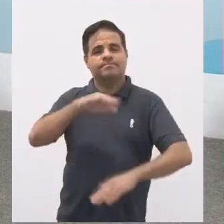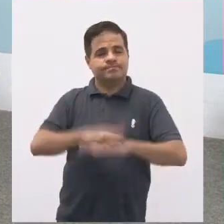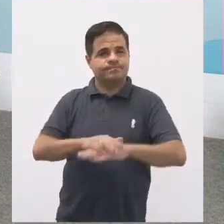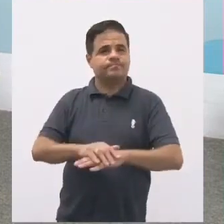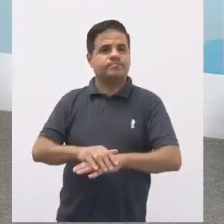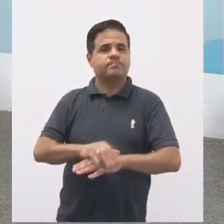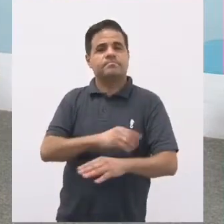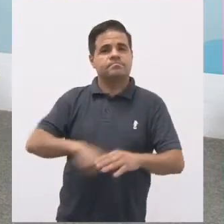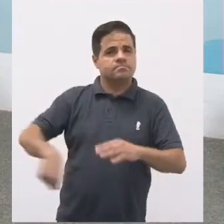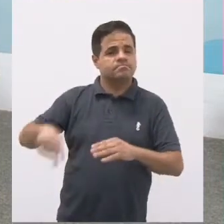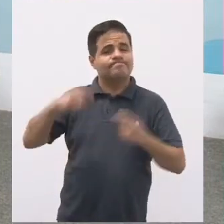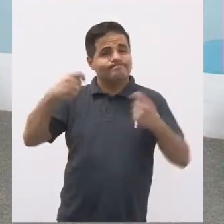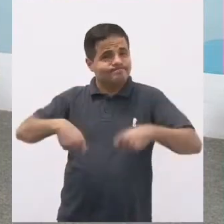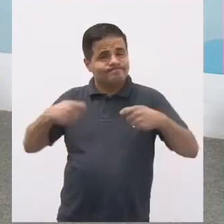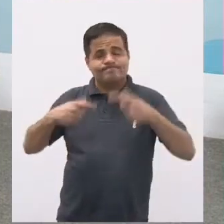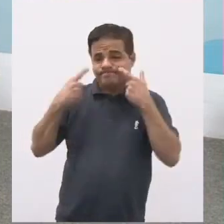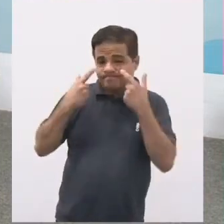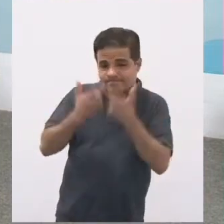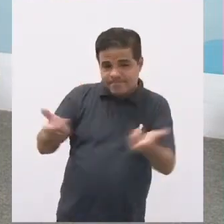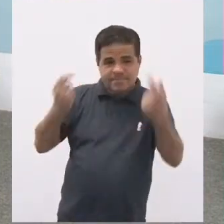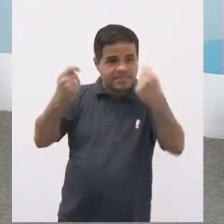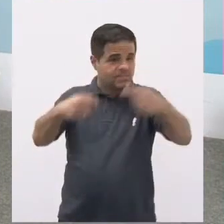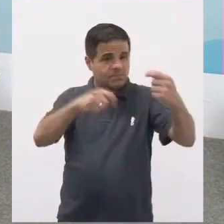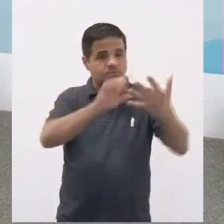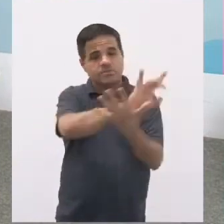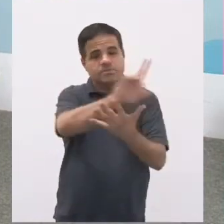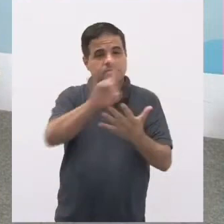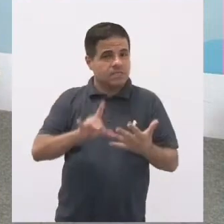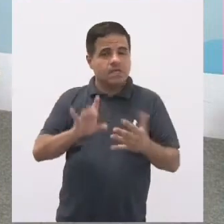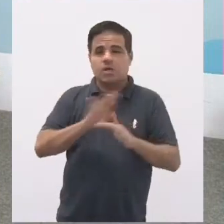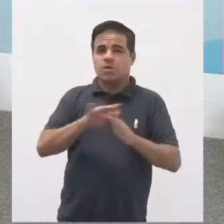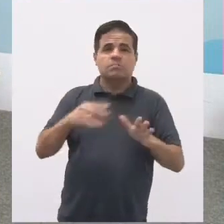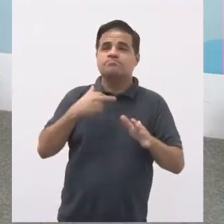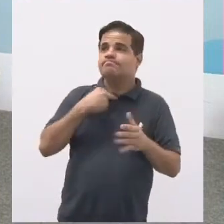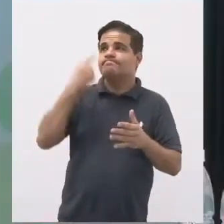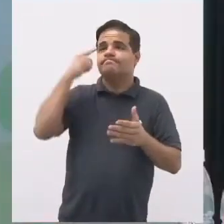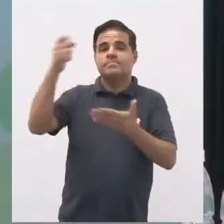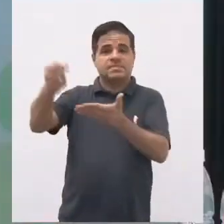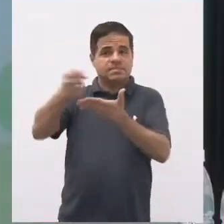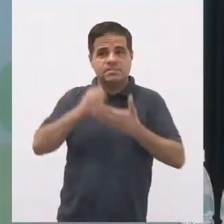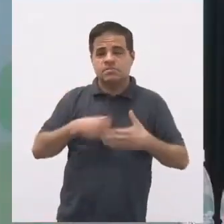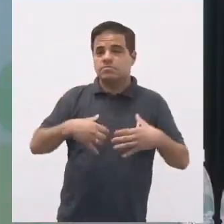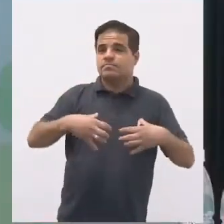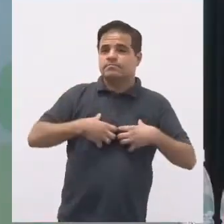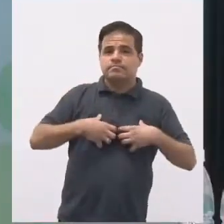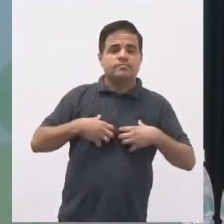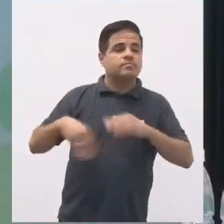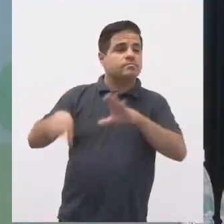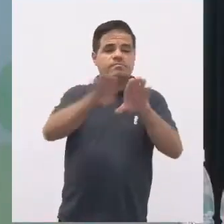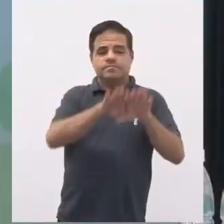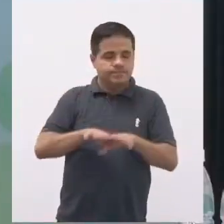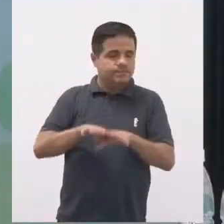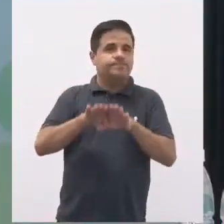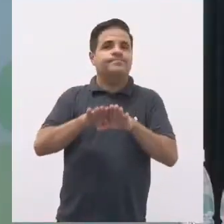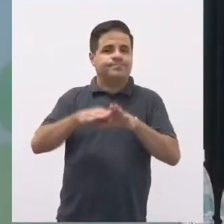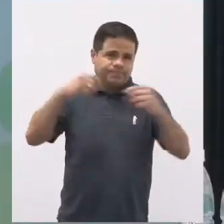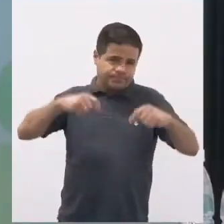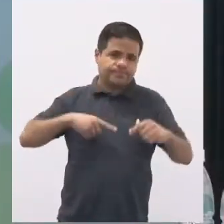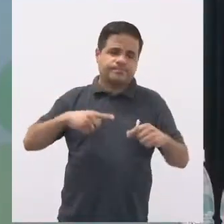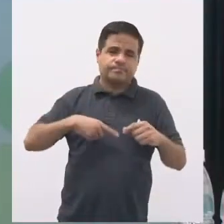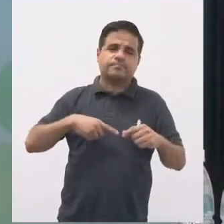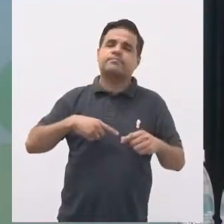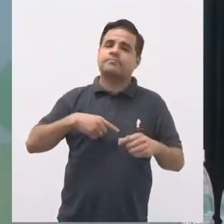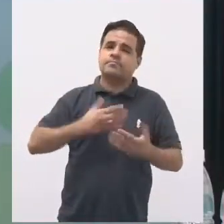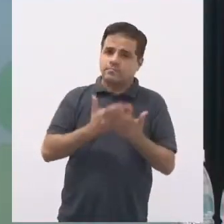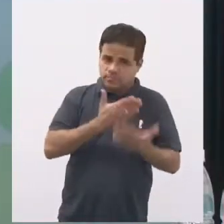cada estudante, as necessidades de cada estudante. Porque não basta a gente trazer o conteúdo de uma forma igualitária. A gente sabe que tem estudantes